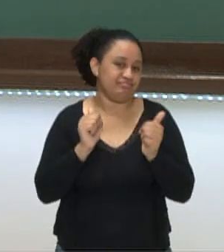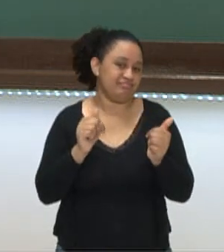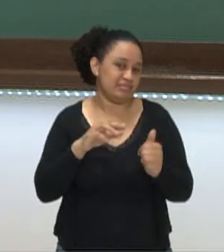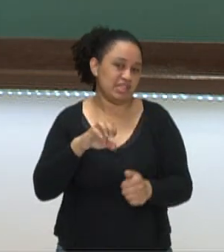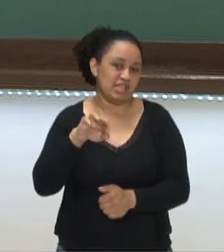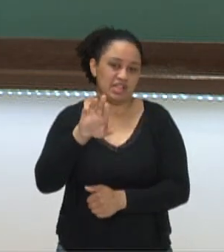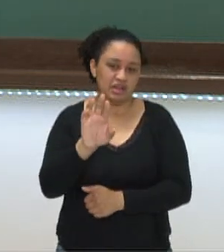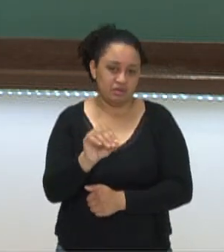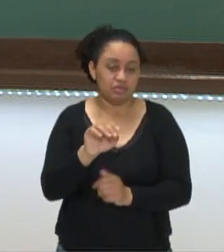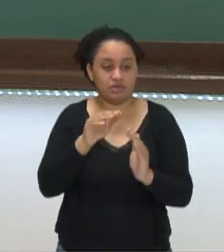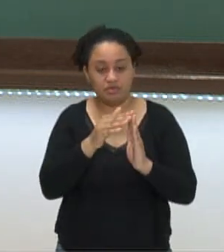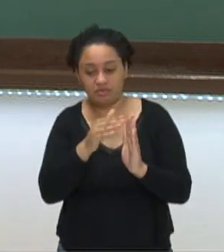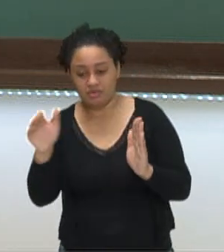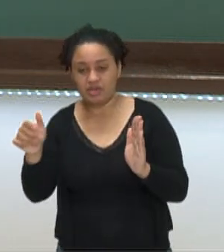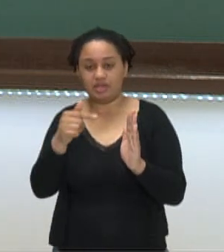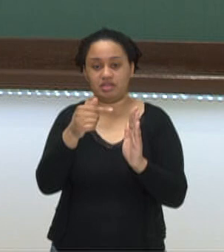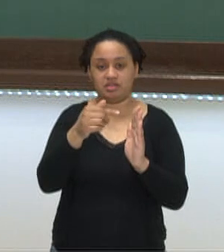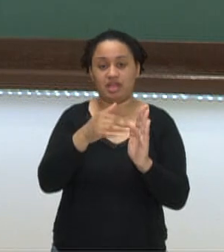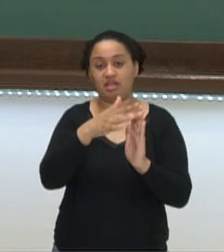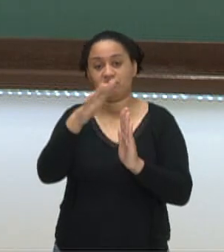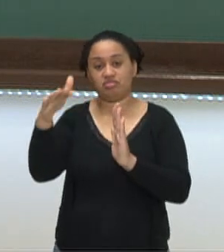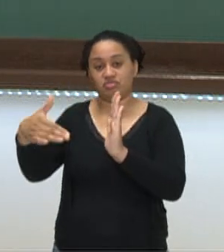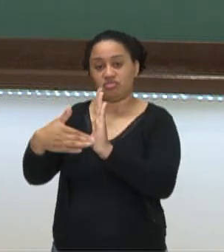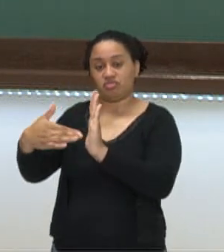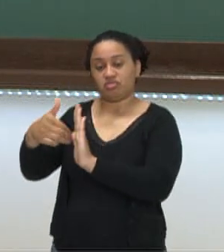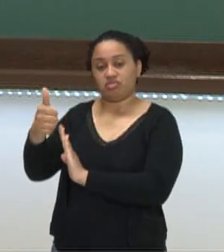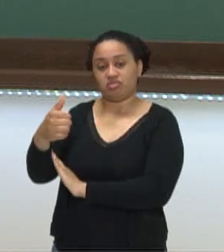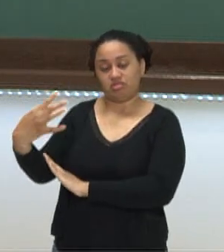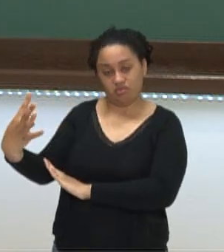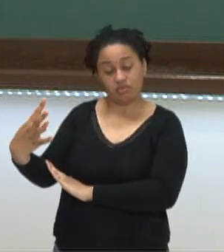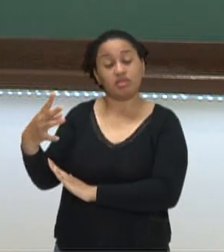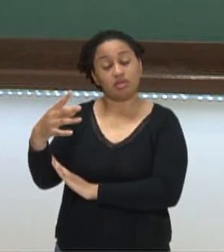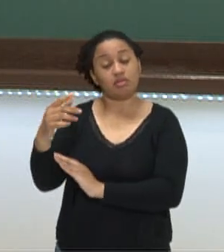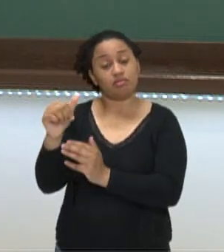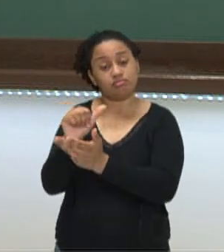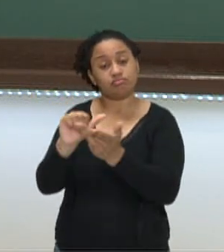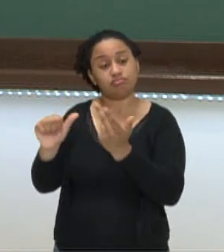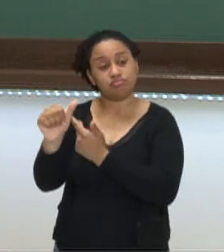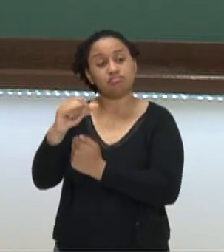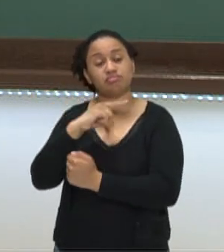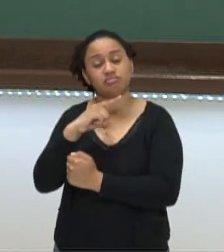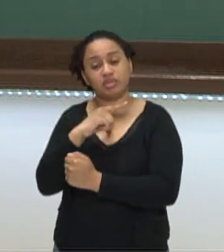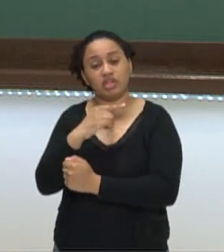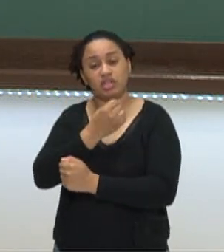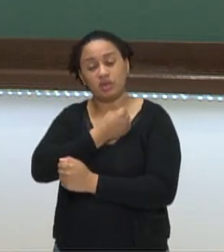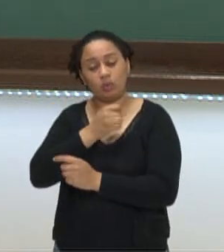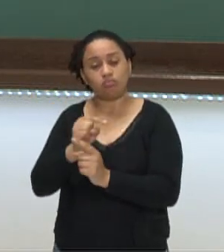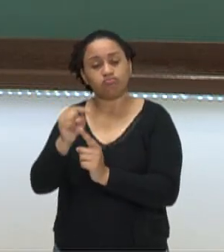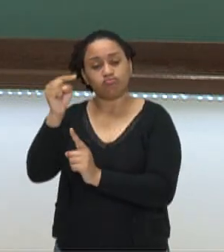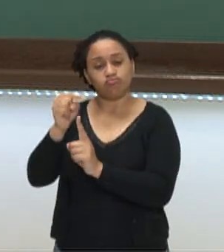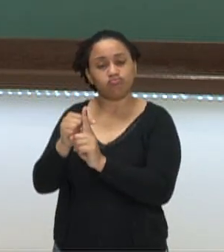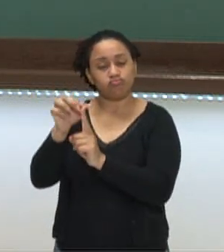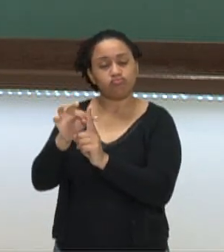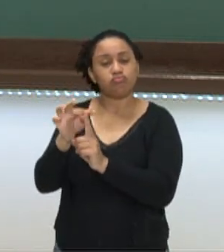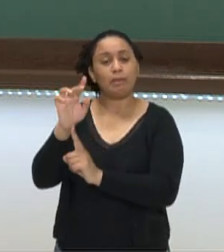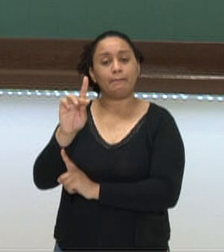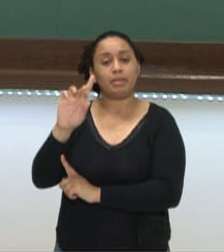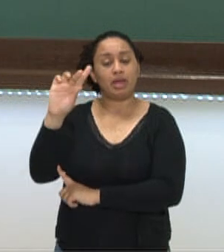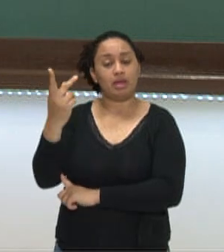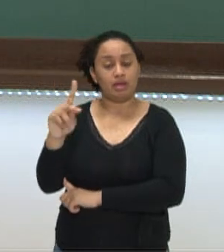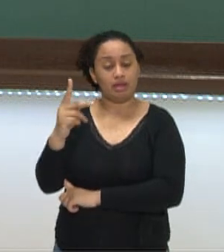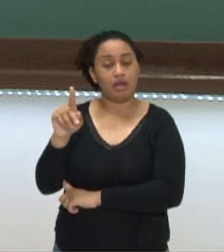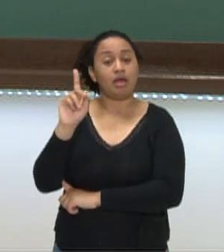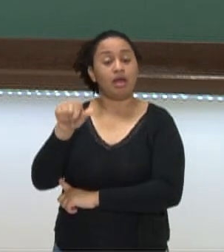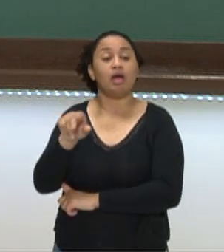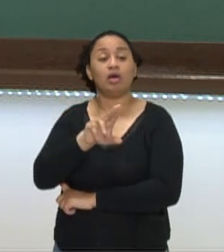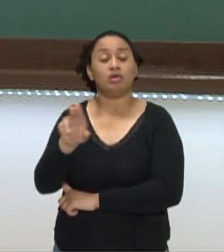E acima de 7 até o 14, as substâncias que têm esse nível, esse pH, a gente chama